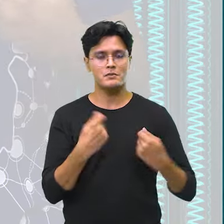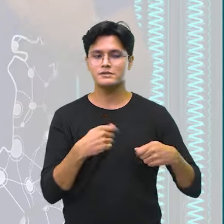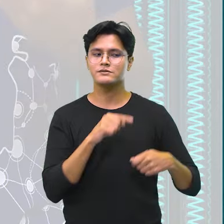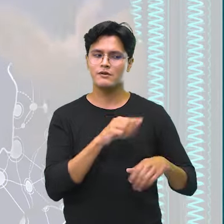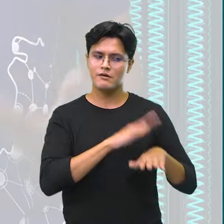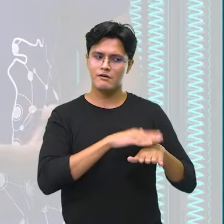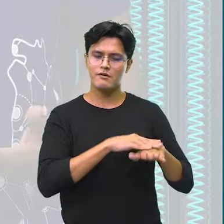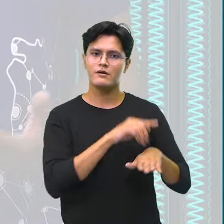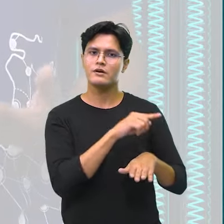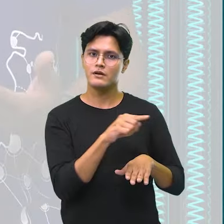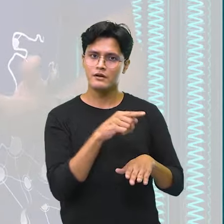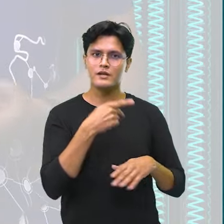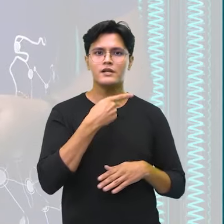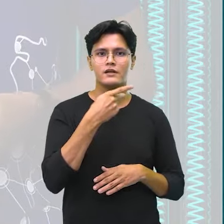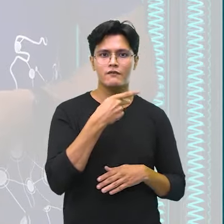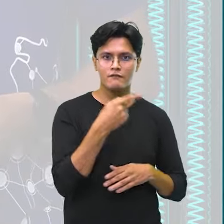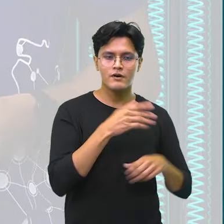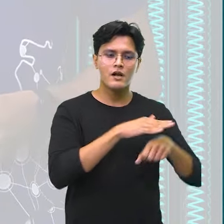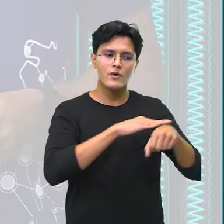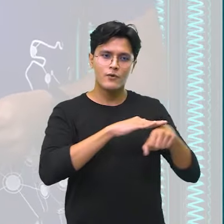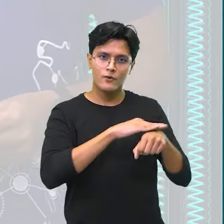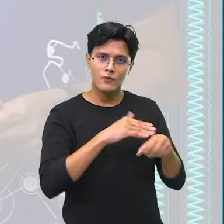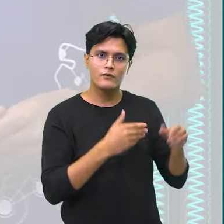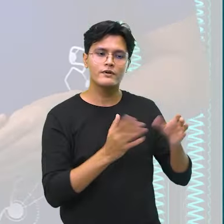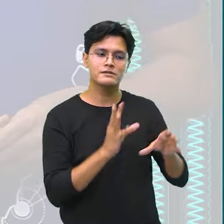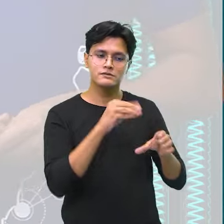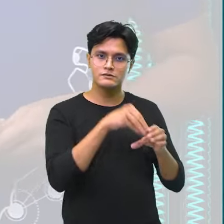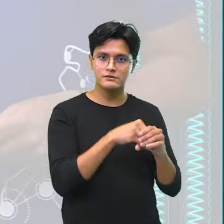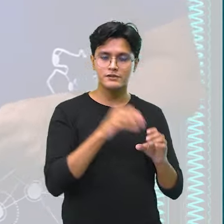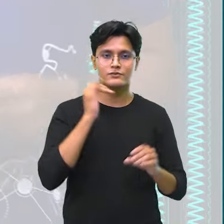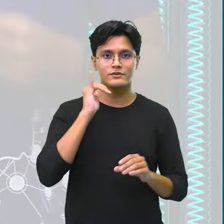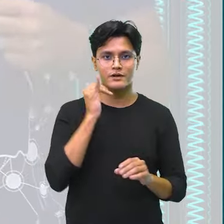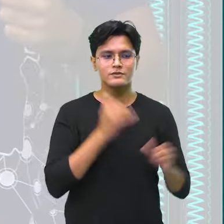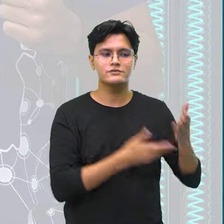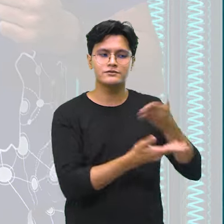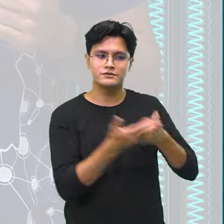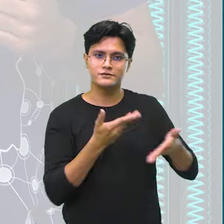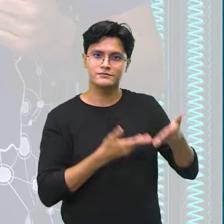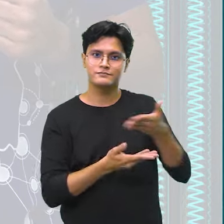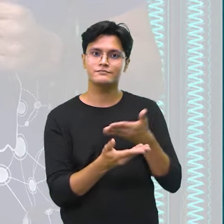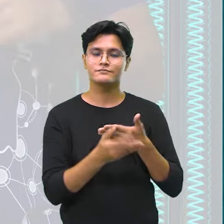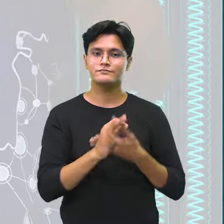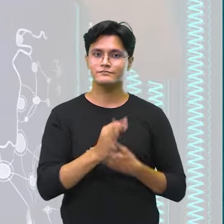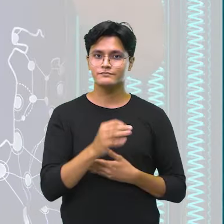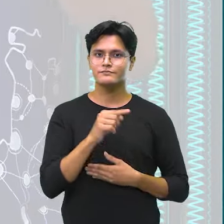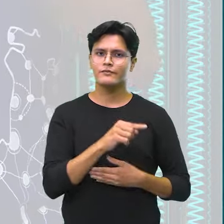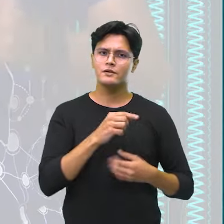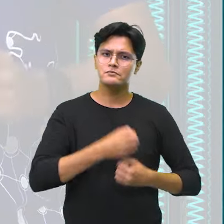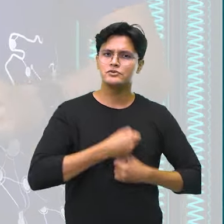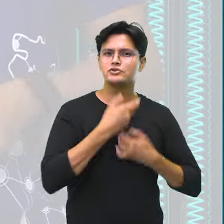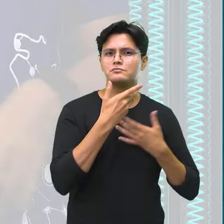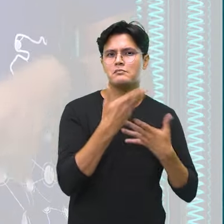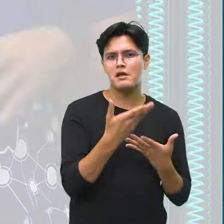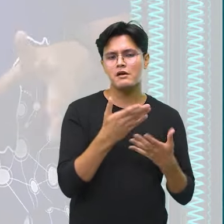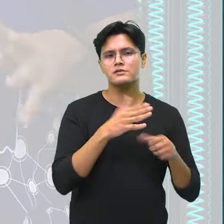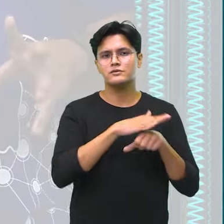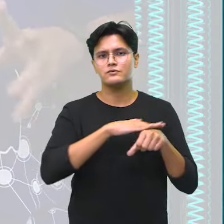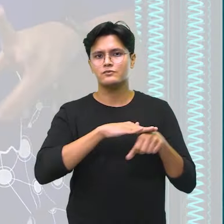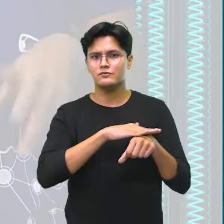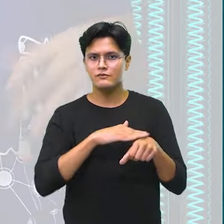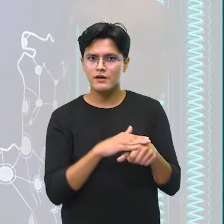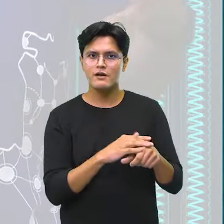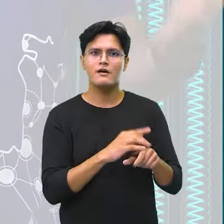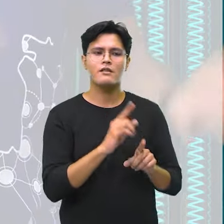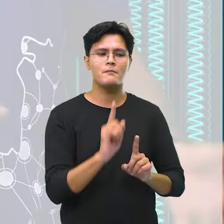falam diretamente dentro da narrativa. Tá? Eles vão se expressar, eles vão conversar uns com